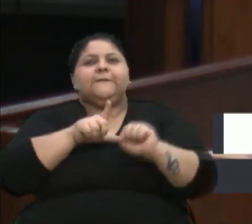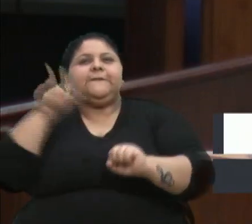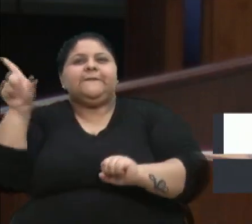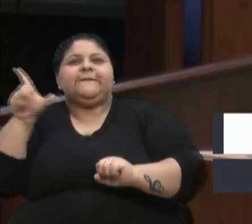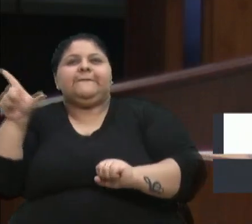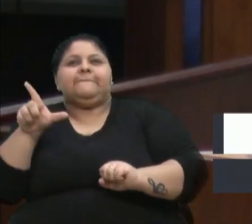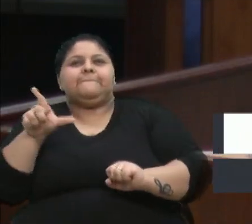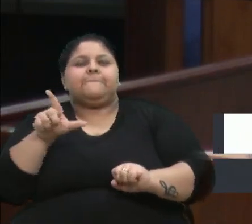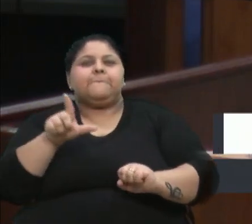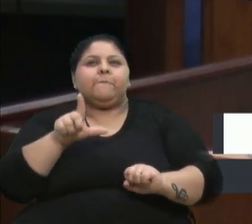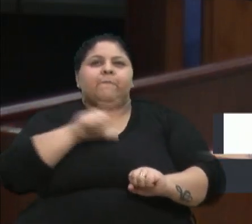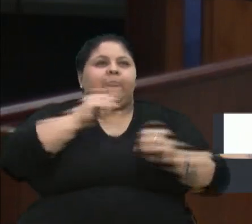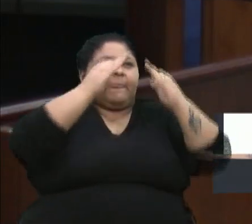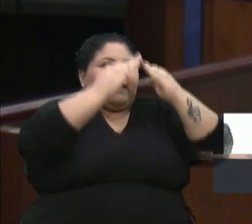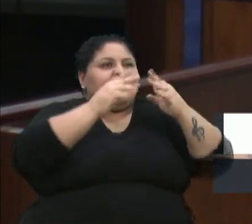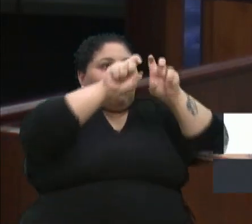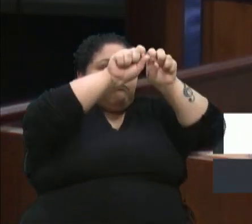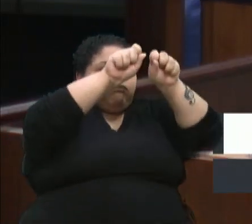a casa.